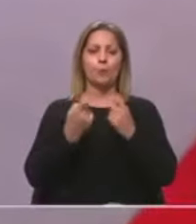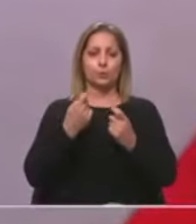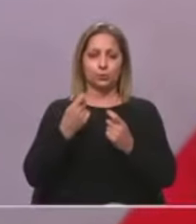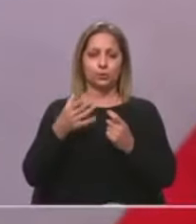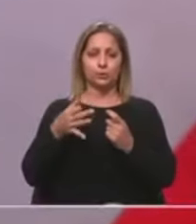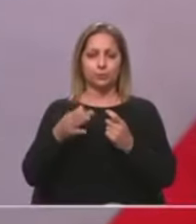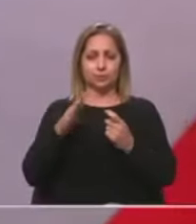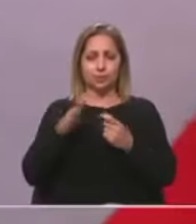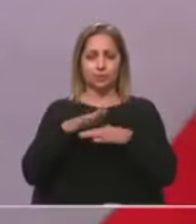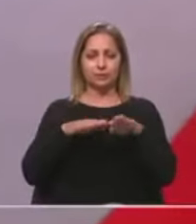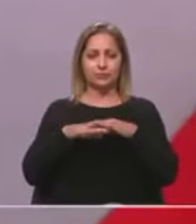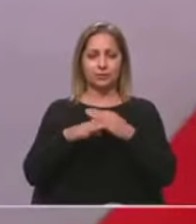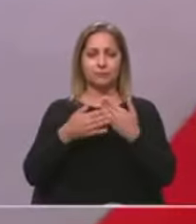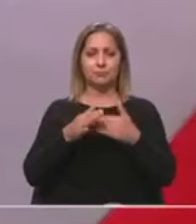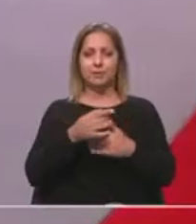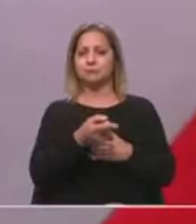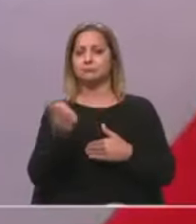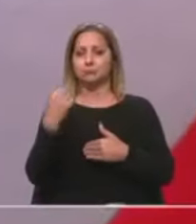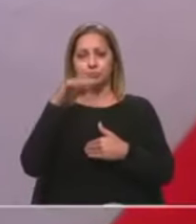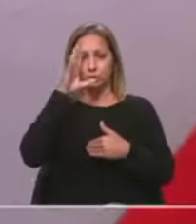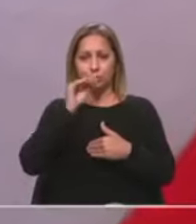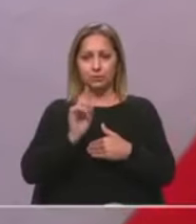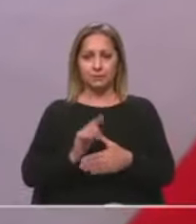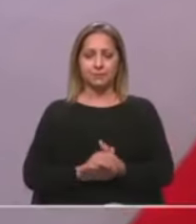fez de que ninguém tivesse tido